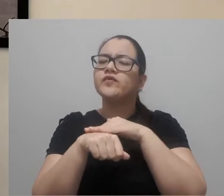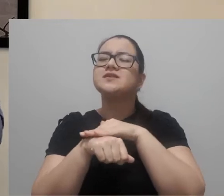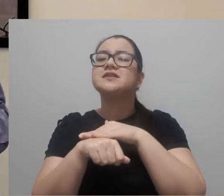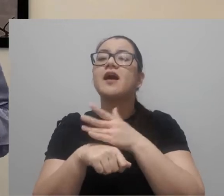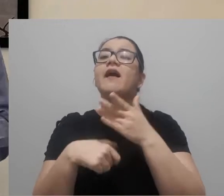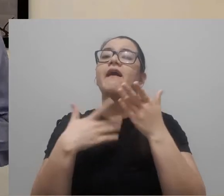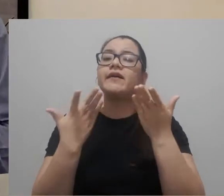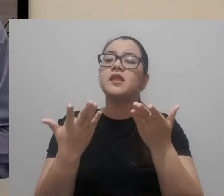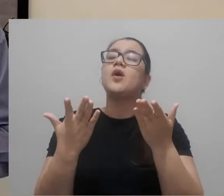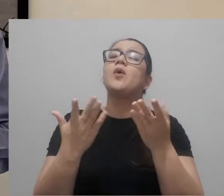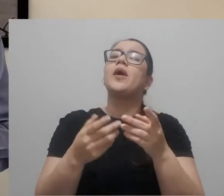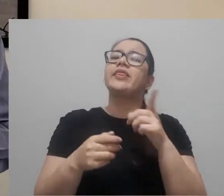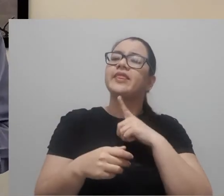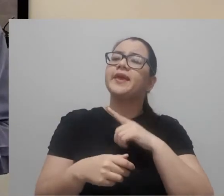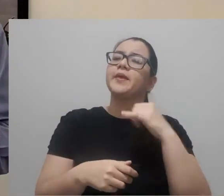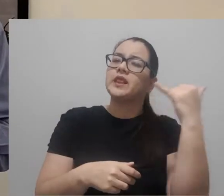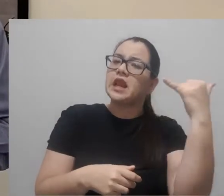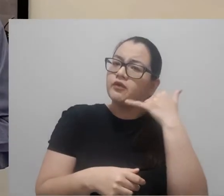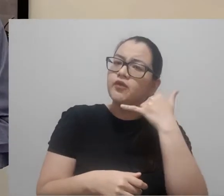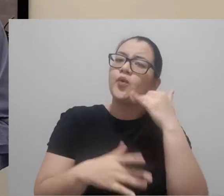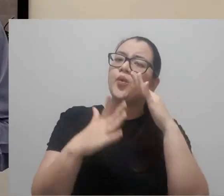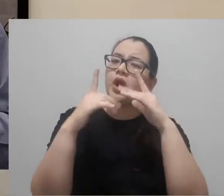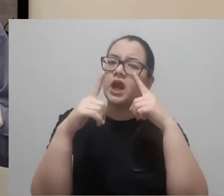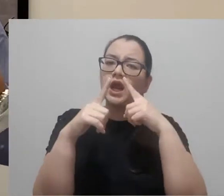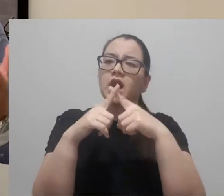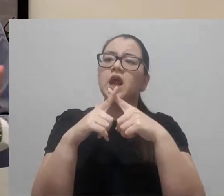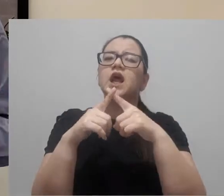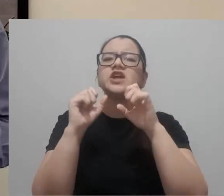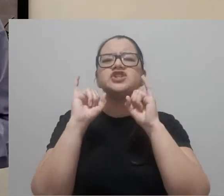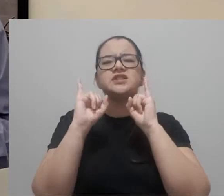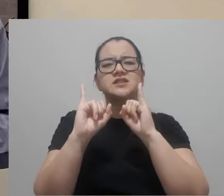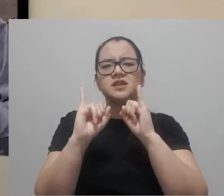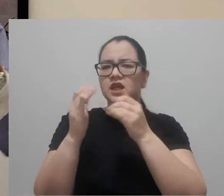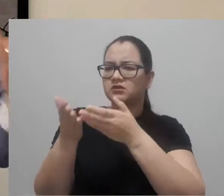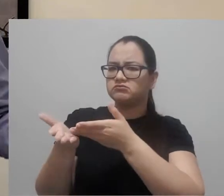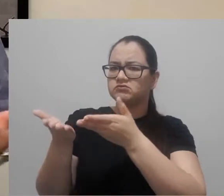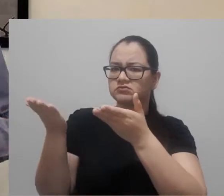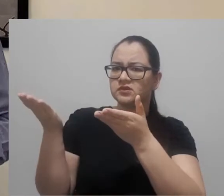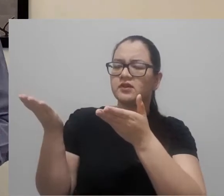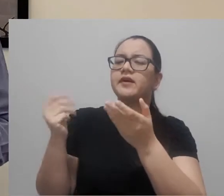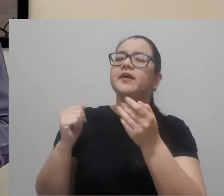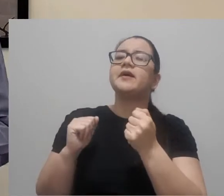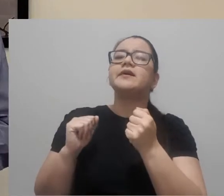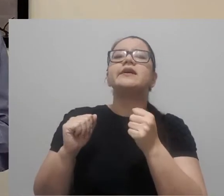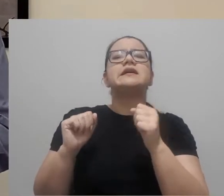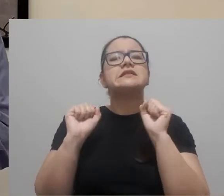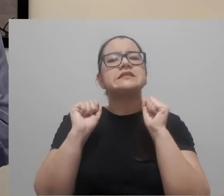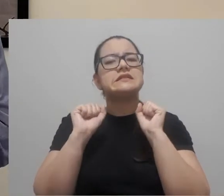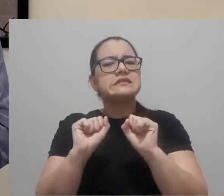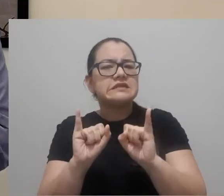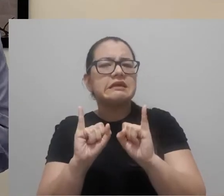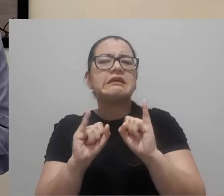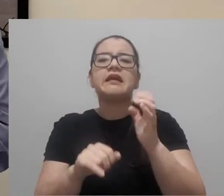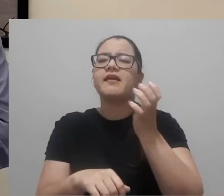o nosso telefone, tem o telefone da igreja, que você quiser marcar uma conversa ou ligar para mim, no meu número, né,